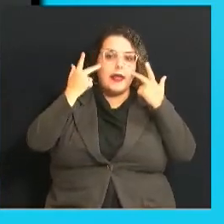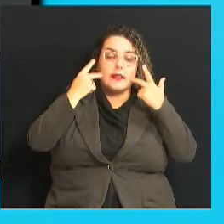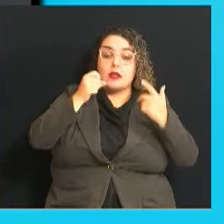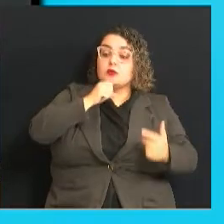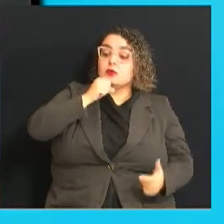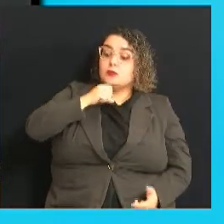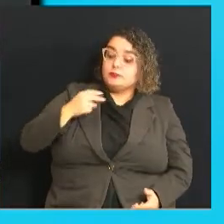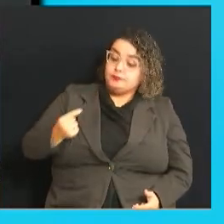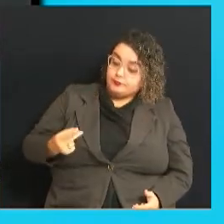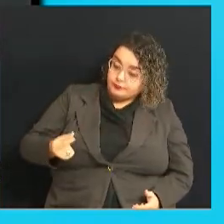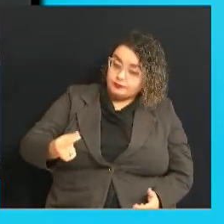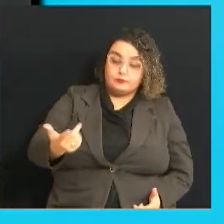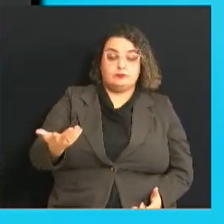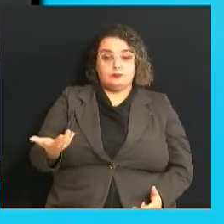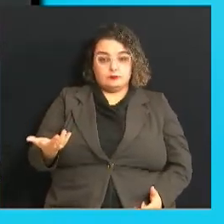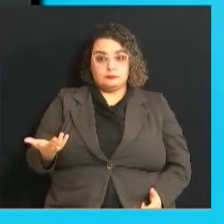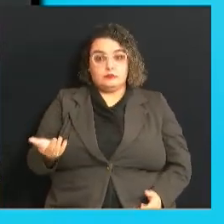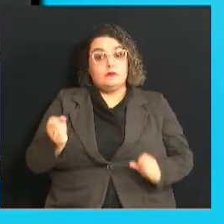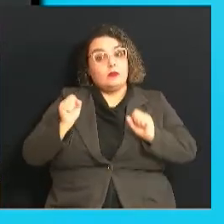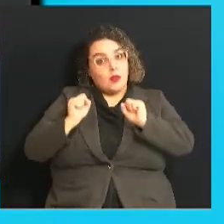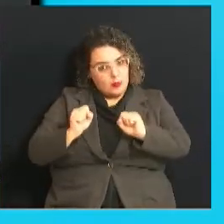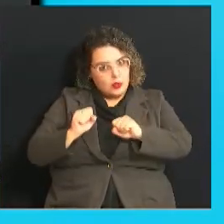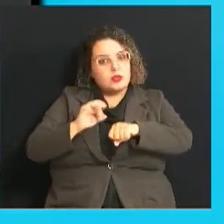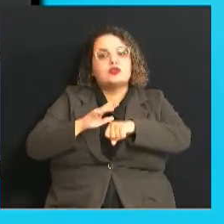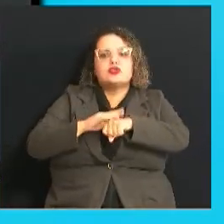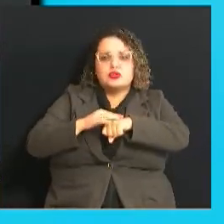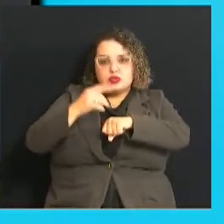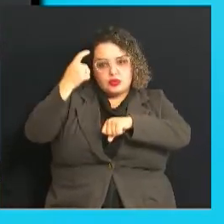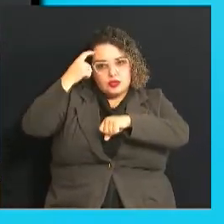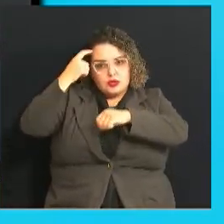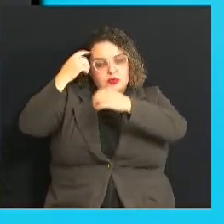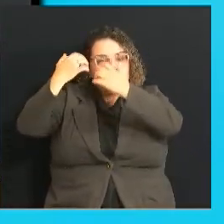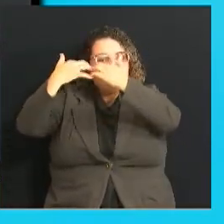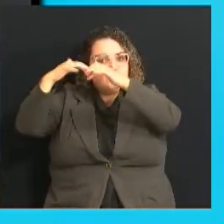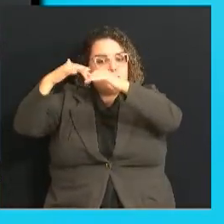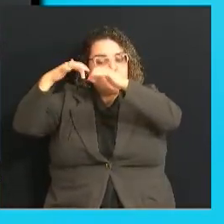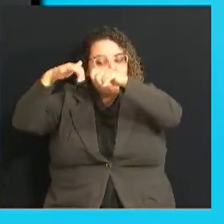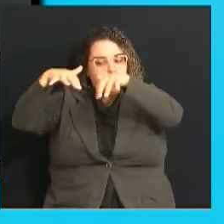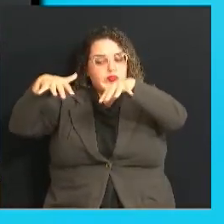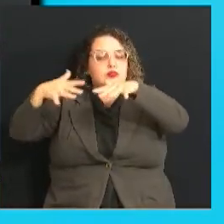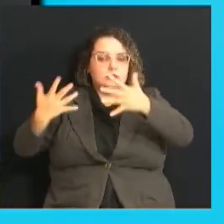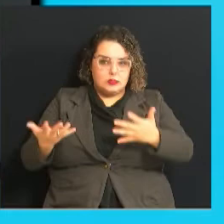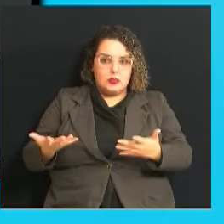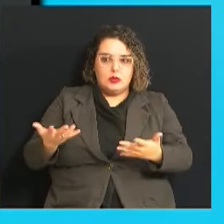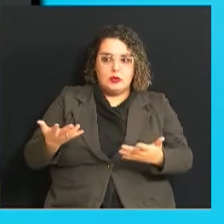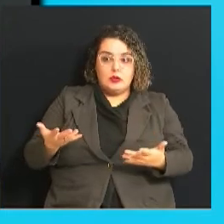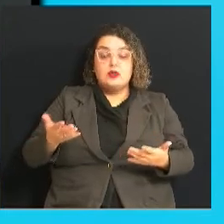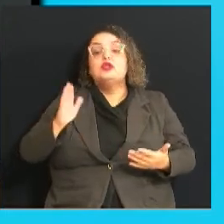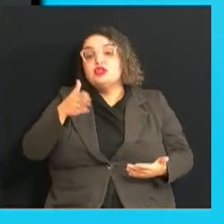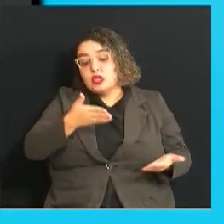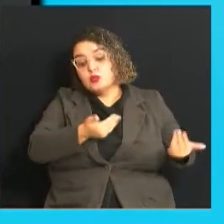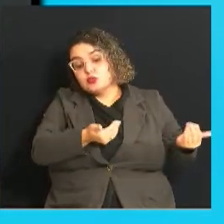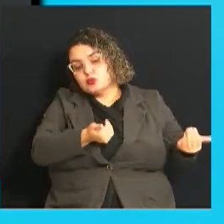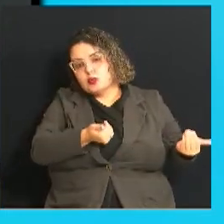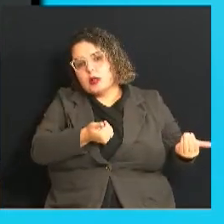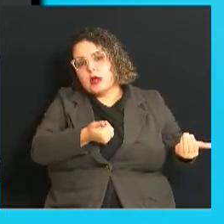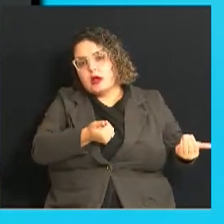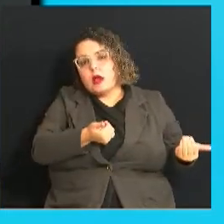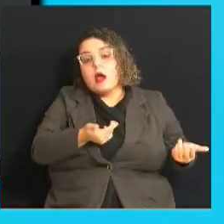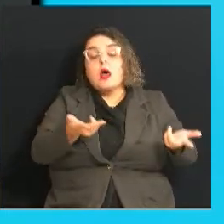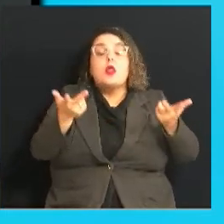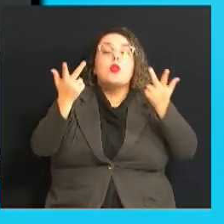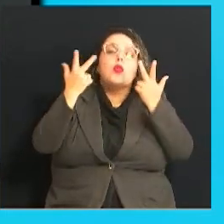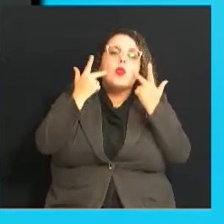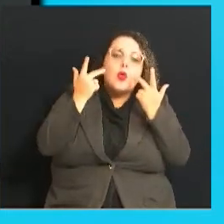estar associado a alguma doença neurológica. Já no jovem, é muito mais comum,